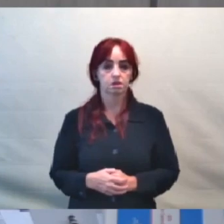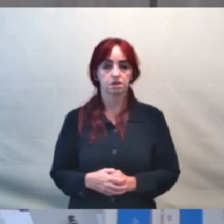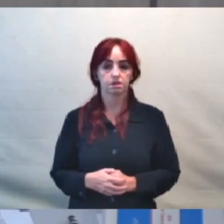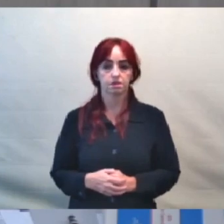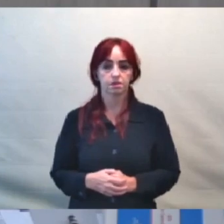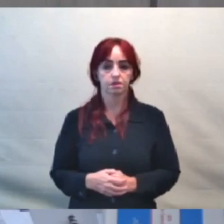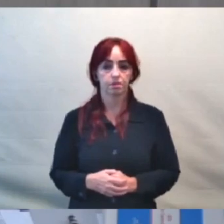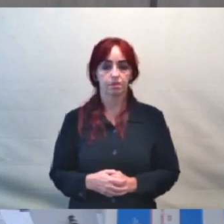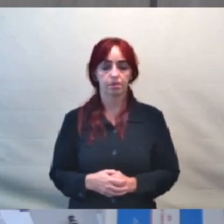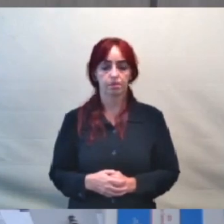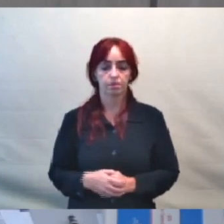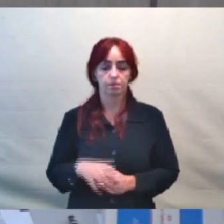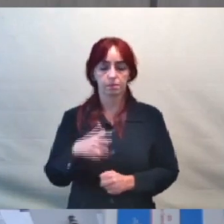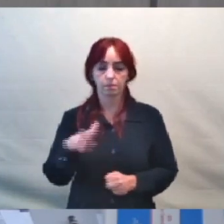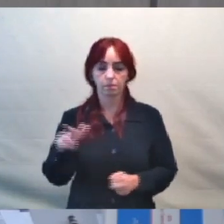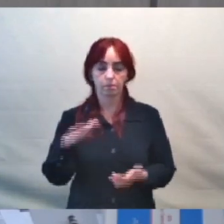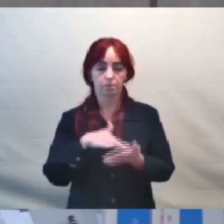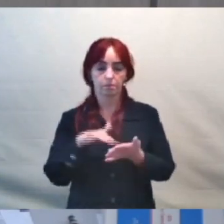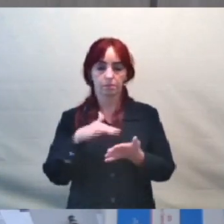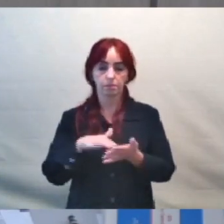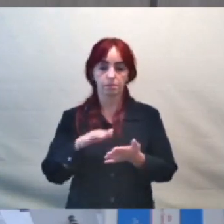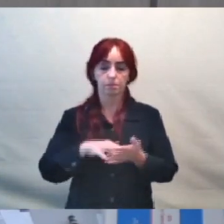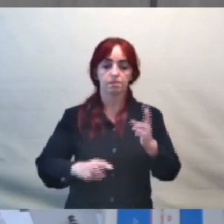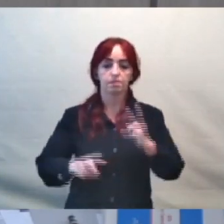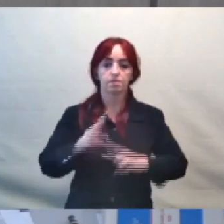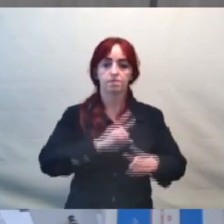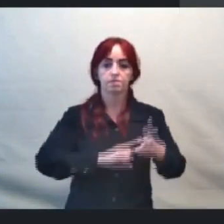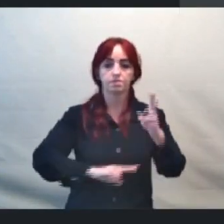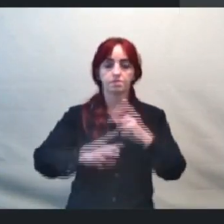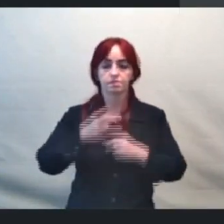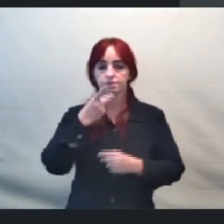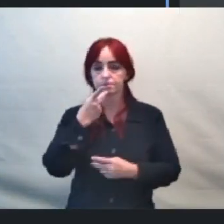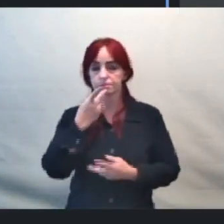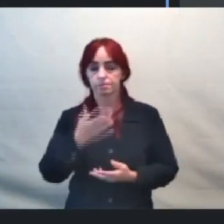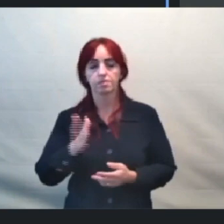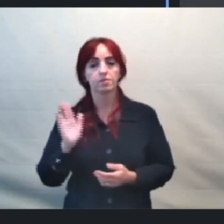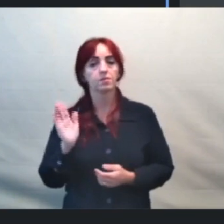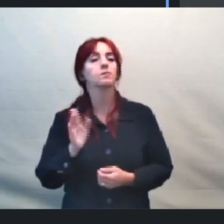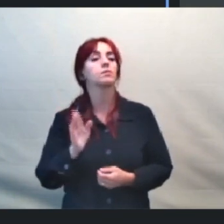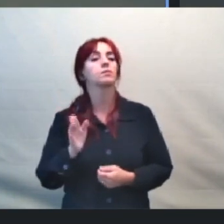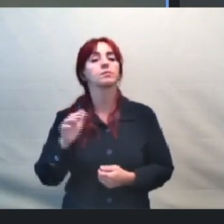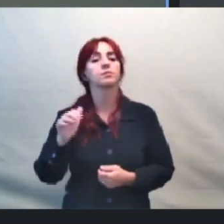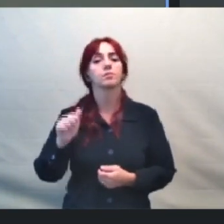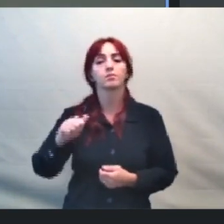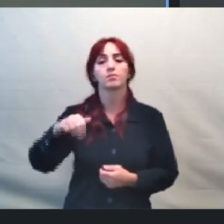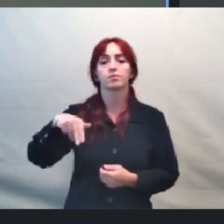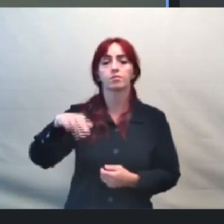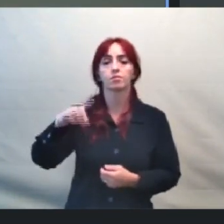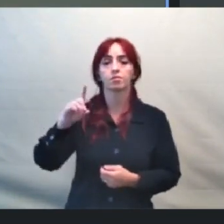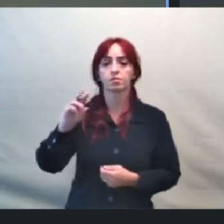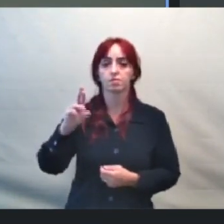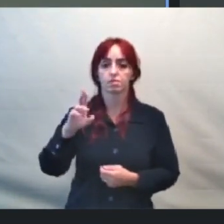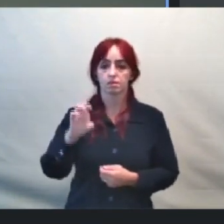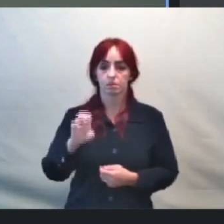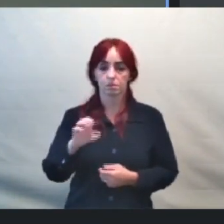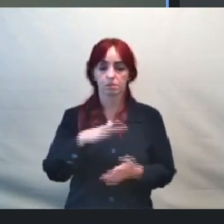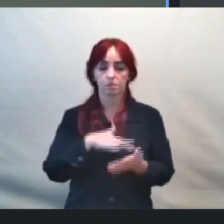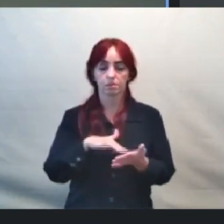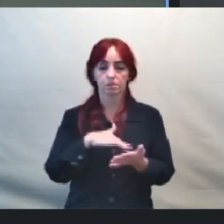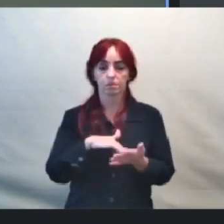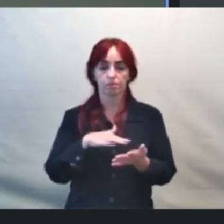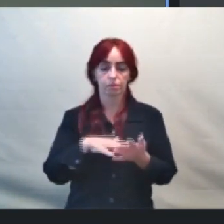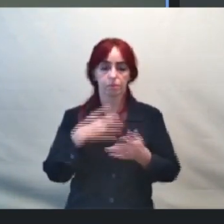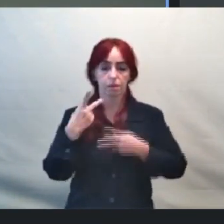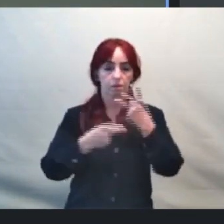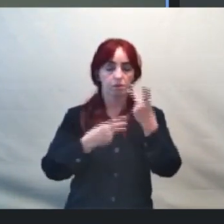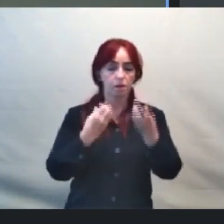Os outros secretários vão dar uma continuidade na fala? Isso, agora o André, secretário André, vai falar para a